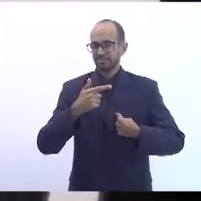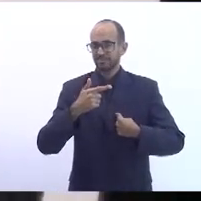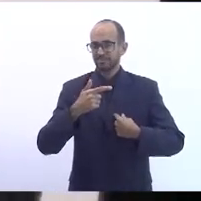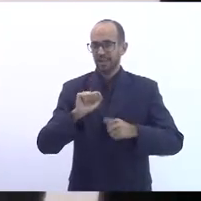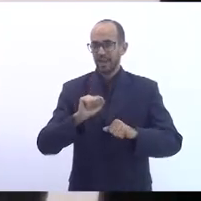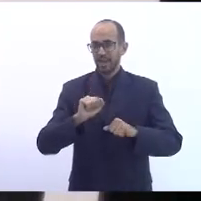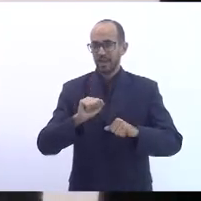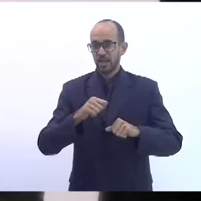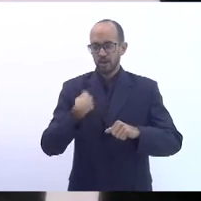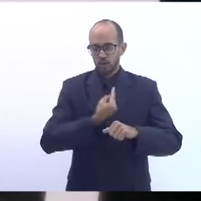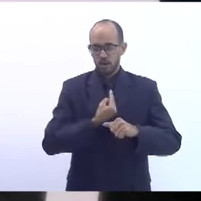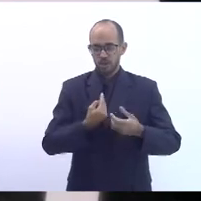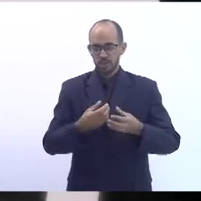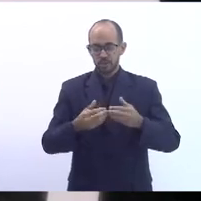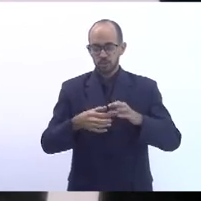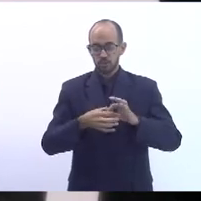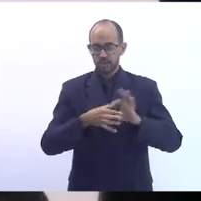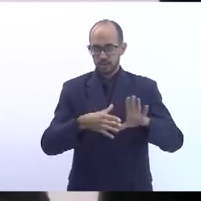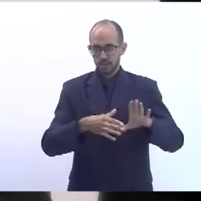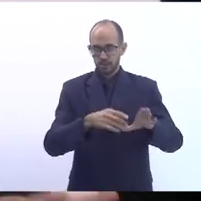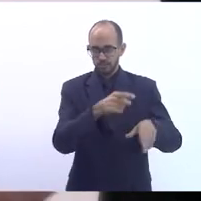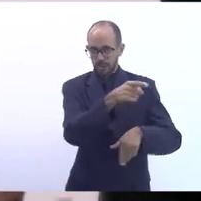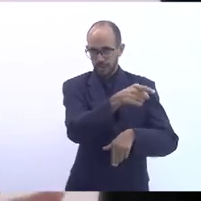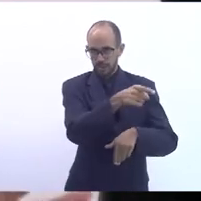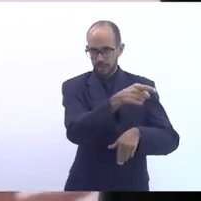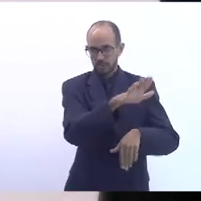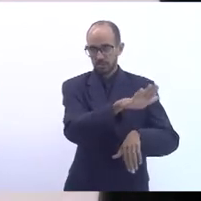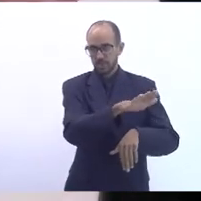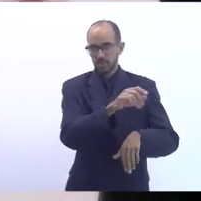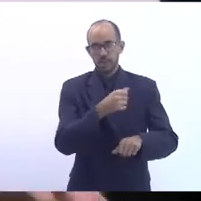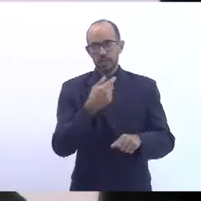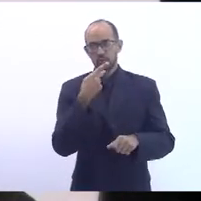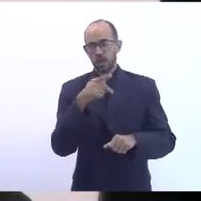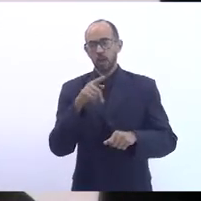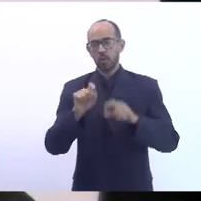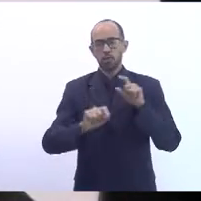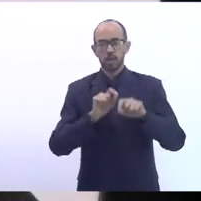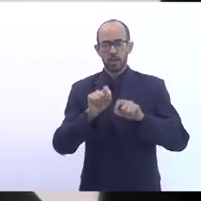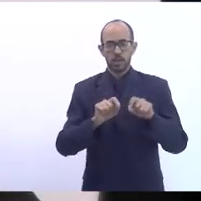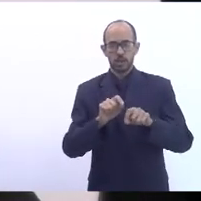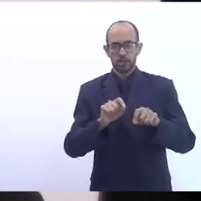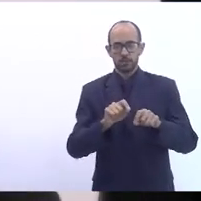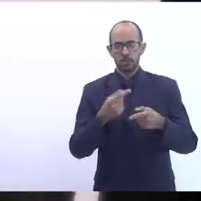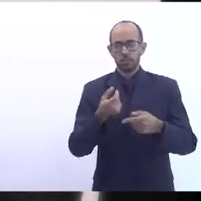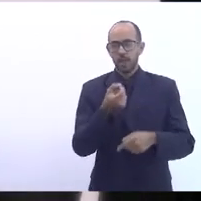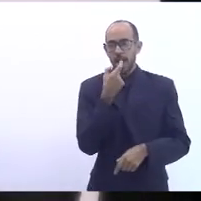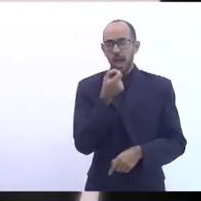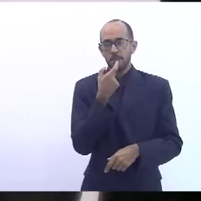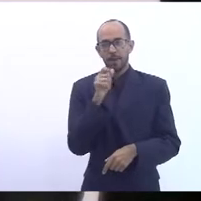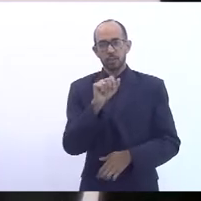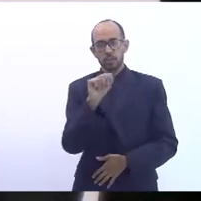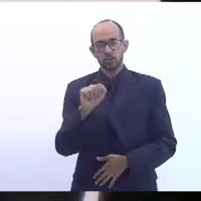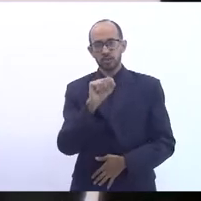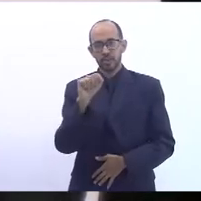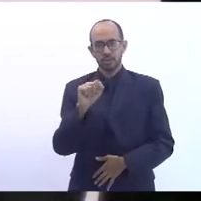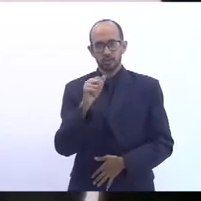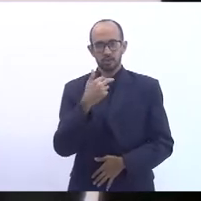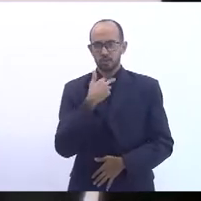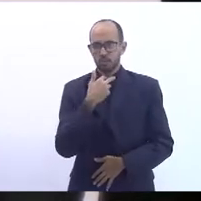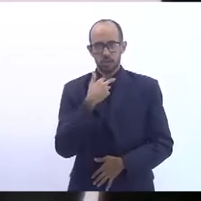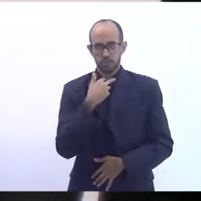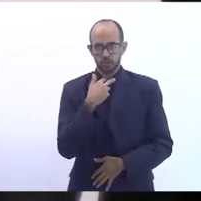abrindo o mercado para eles e é existe assim ah não porque é remédio de associação não pode vir